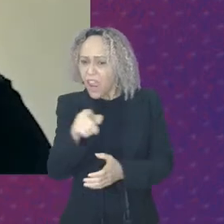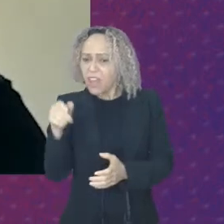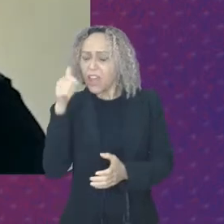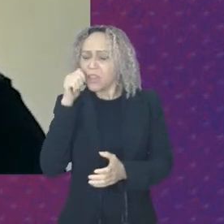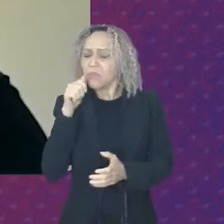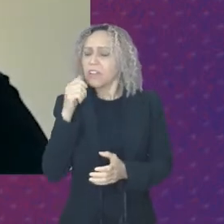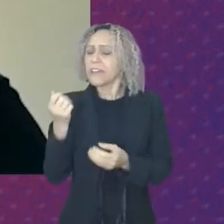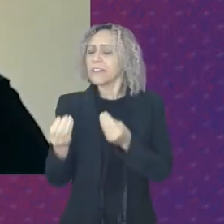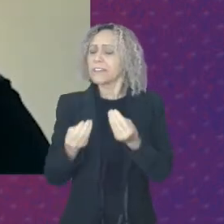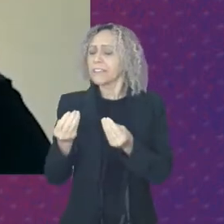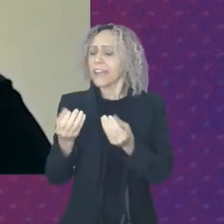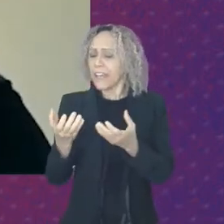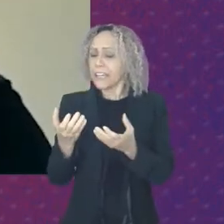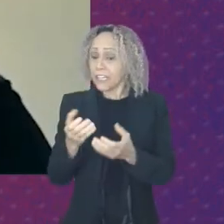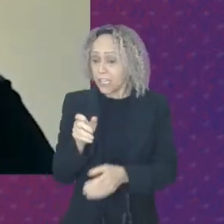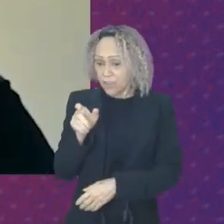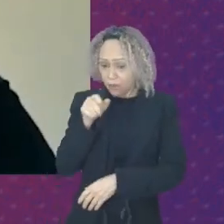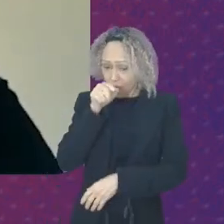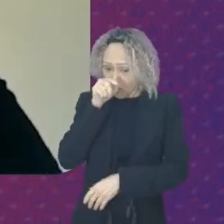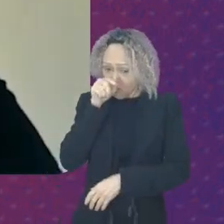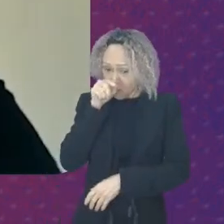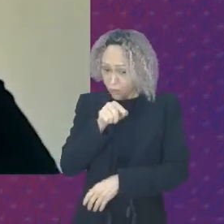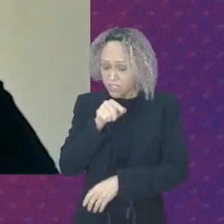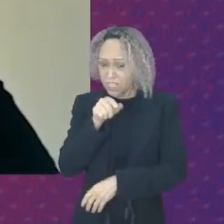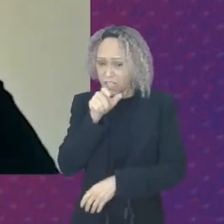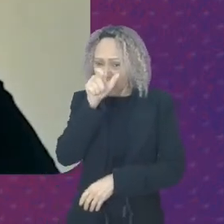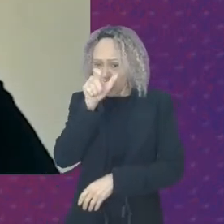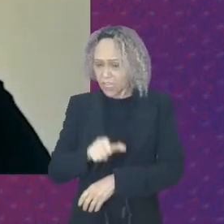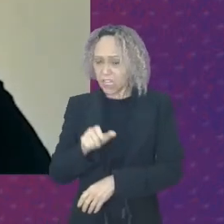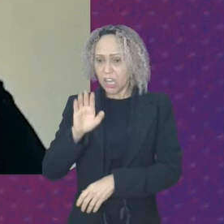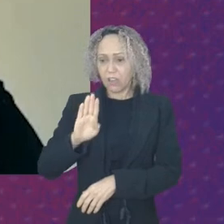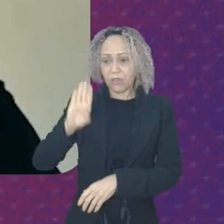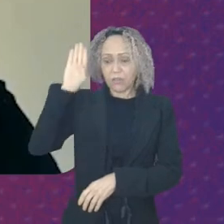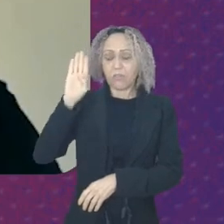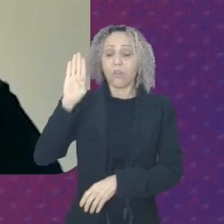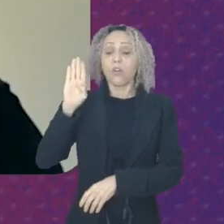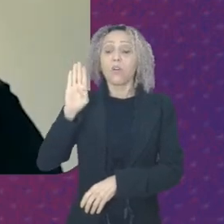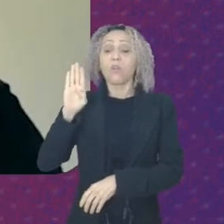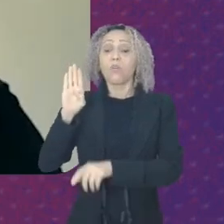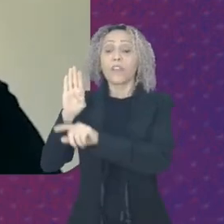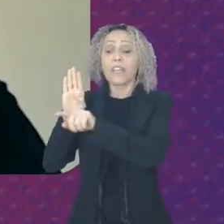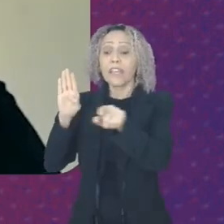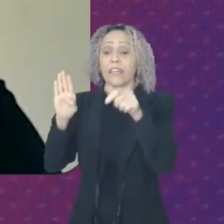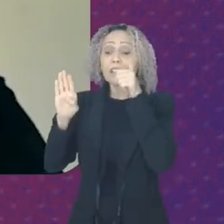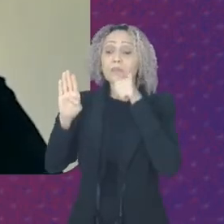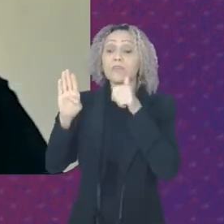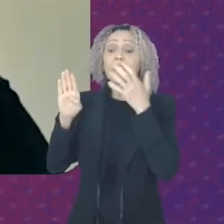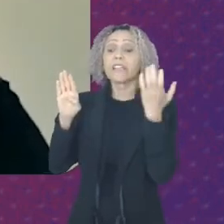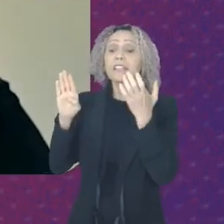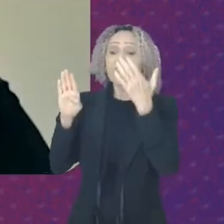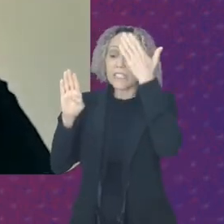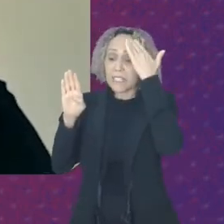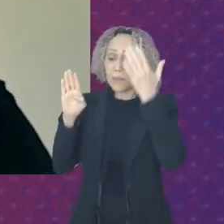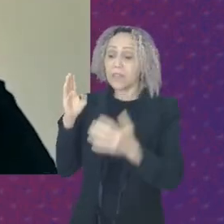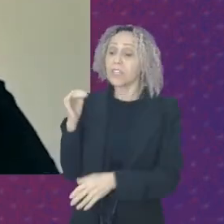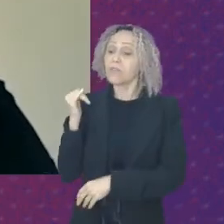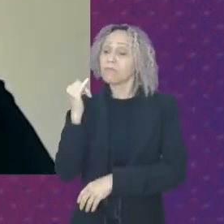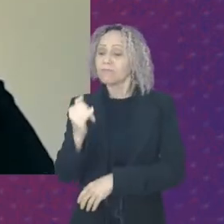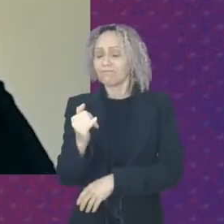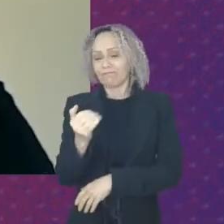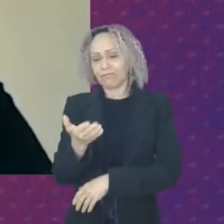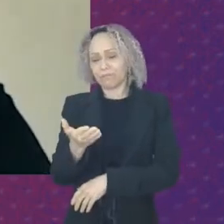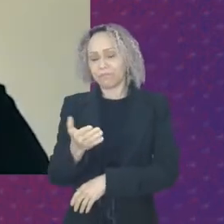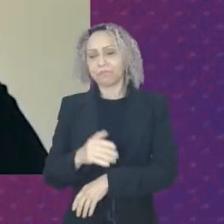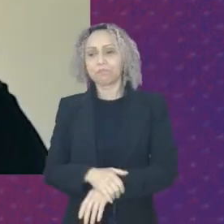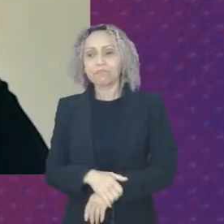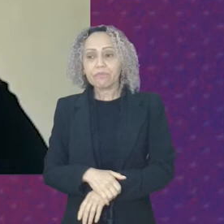de você. Nós, enquanto mulheres do Partido dos Trabalhadores e das Trabalhadoras, companheiras e militantes, sabemos que existem algumas